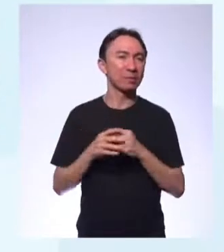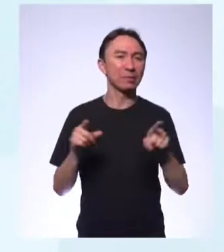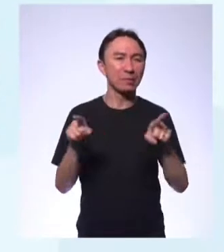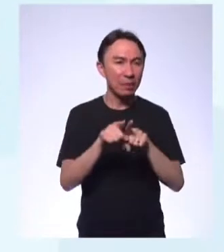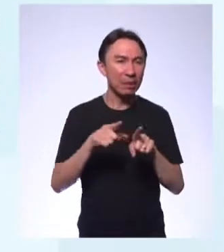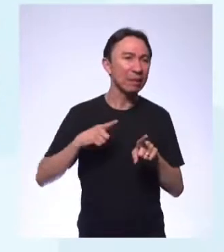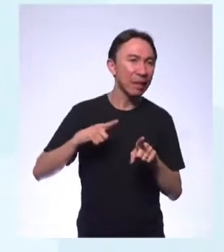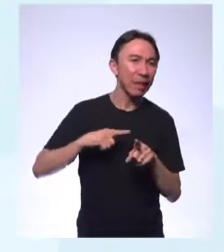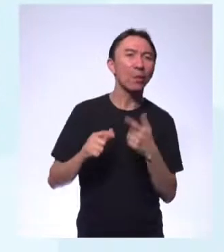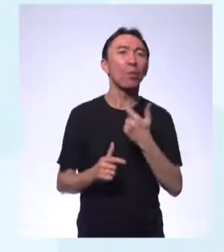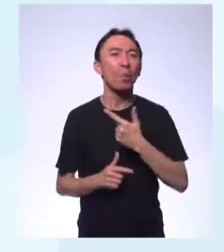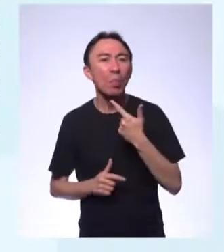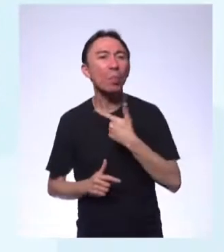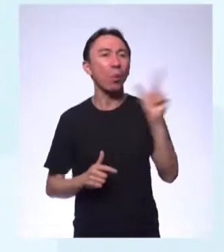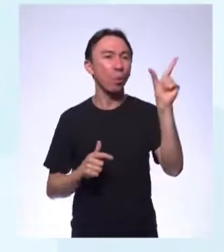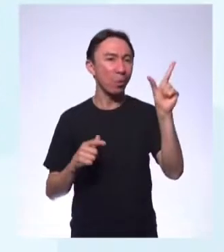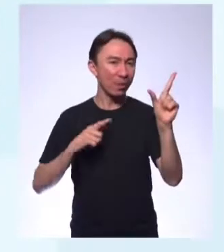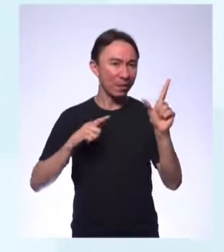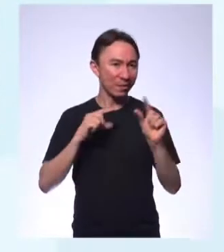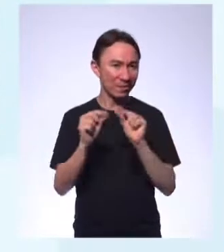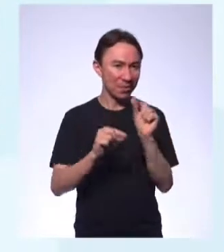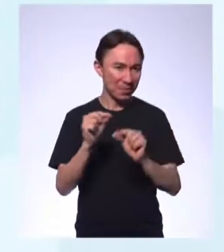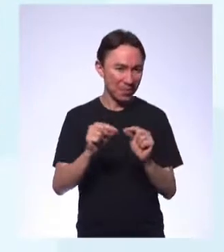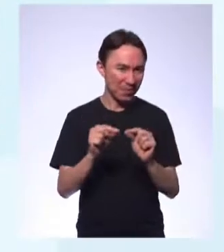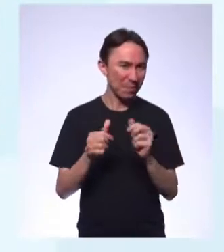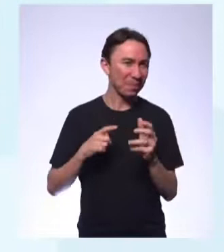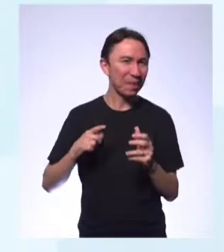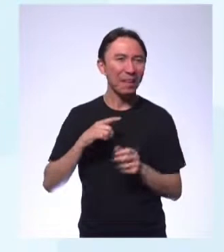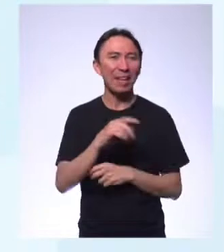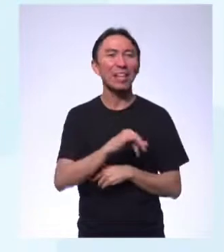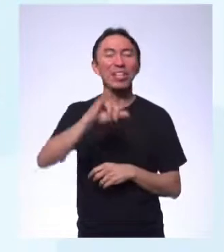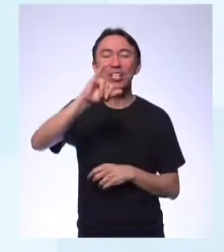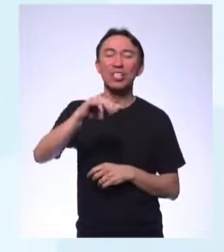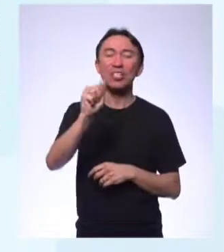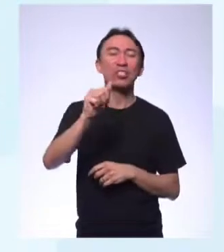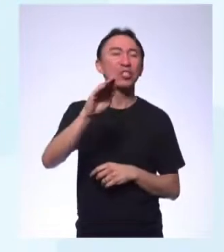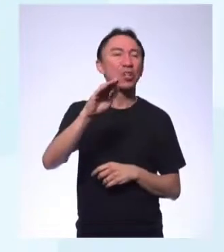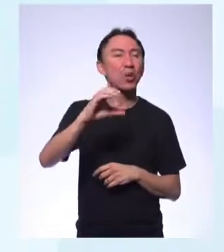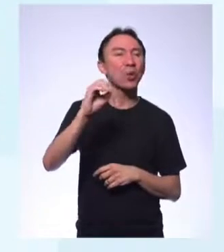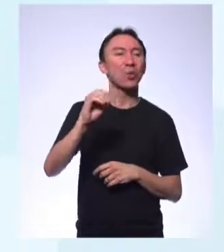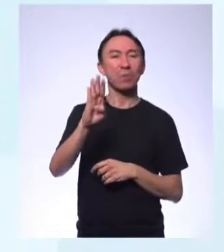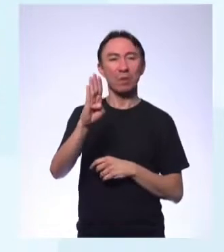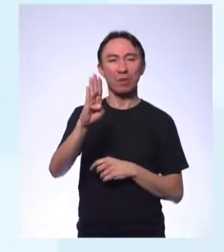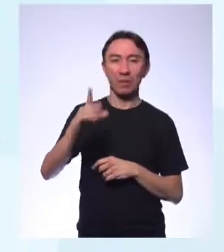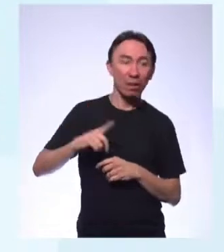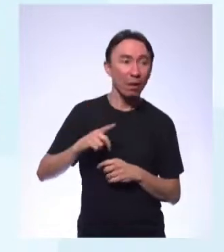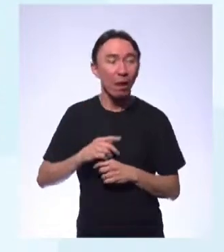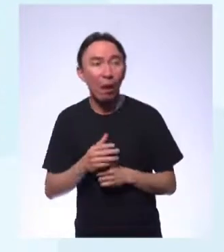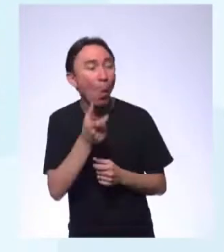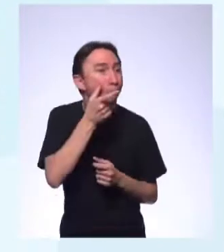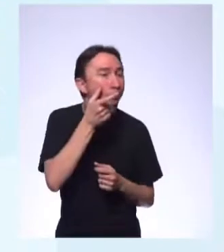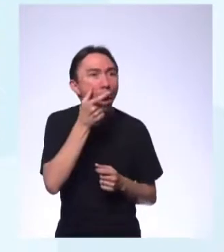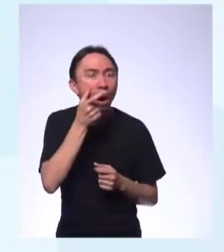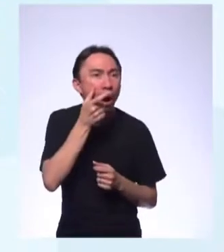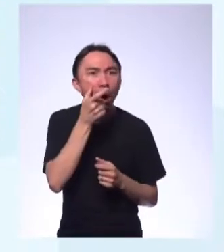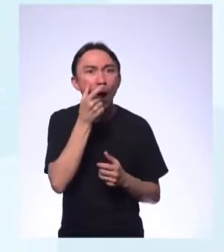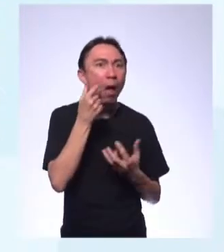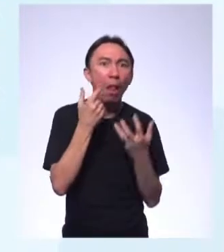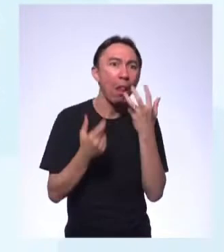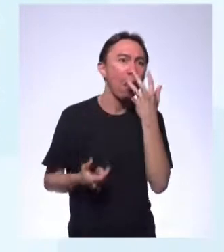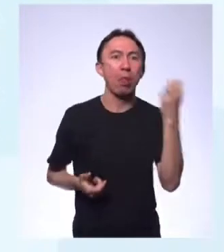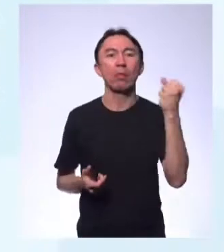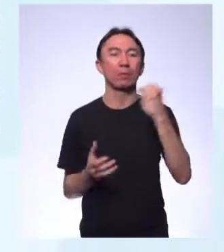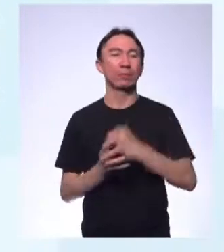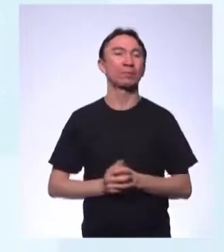público, leigo ou não, ao reagir fascinado a cada movimento mágico. Então, gente, eu vou pedir para deixar